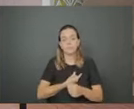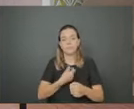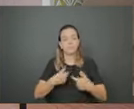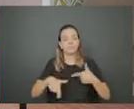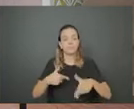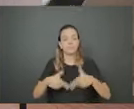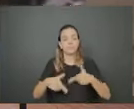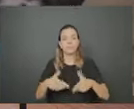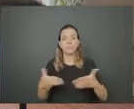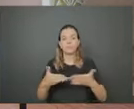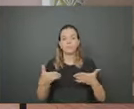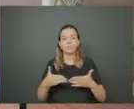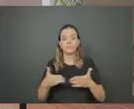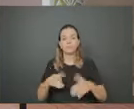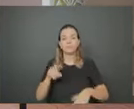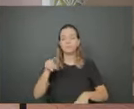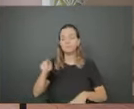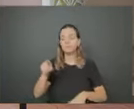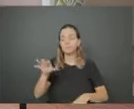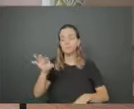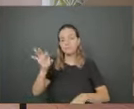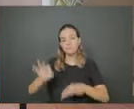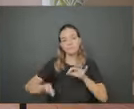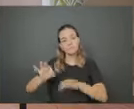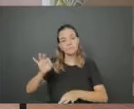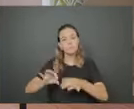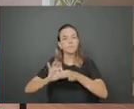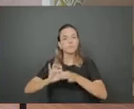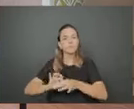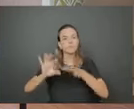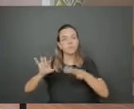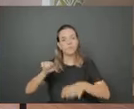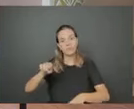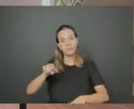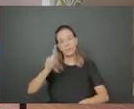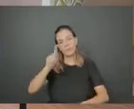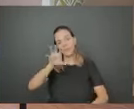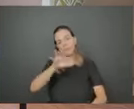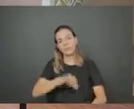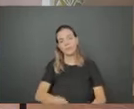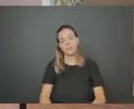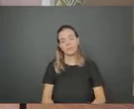para finalizar esse processo. Seria isso. Respondido?